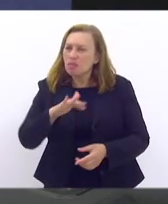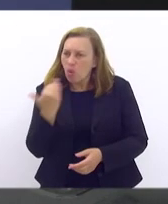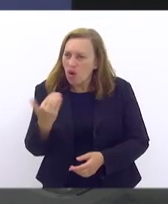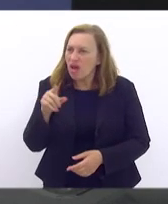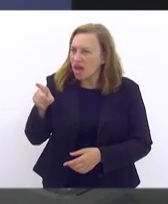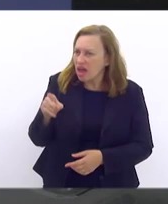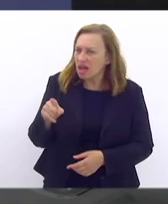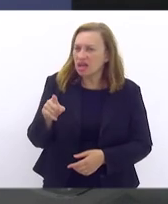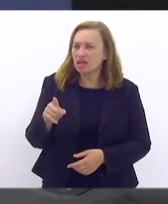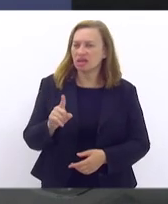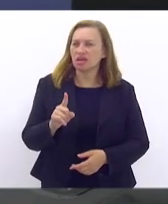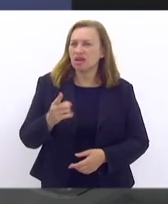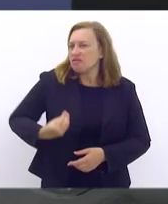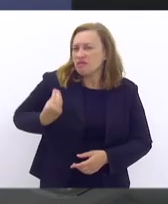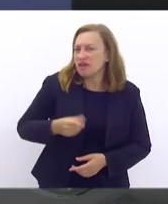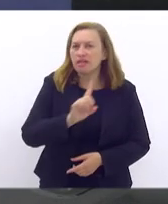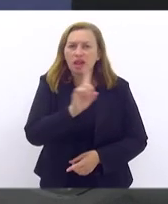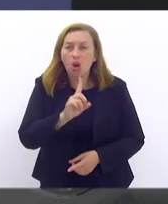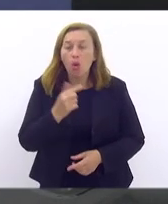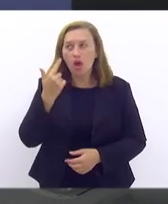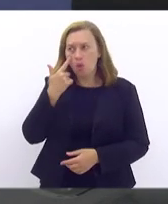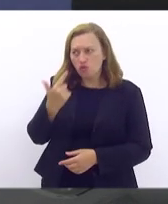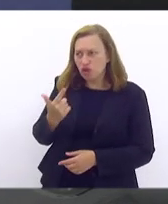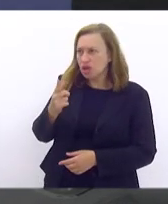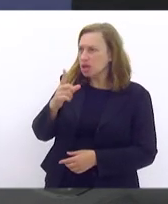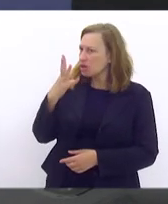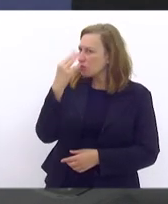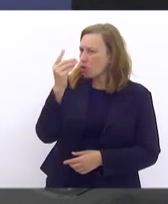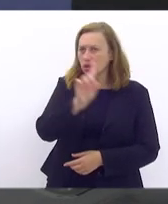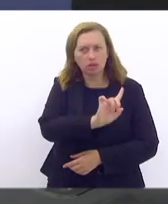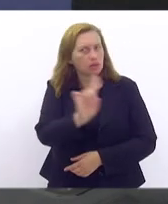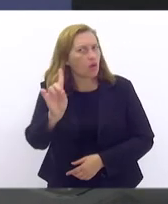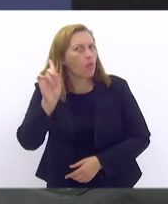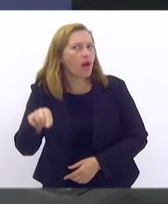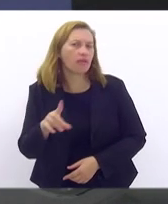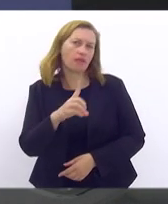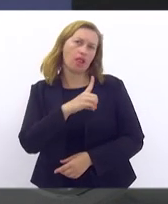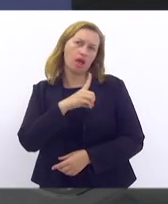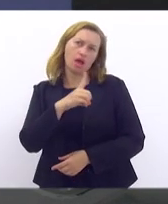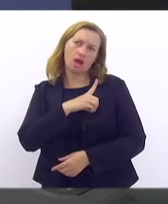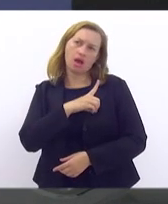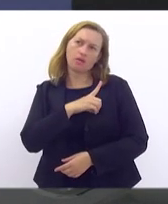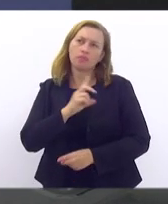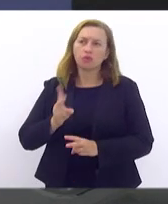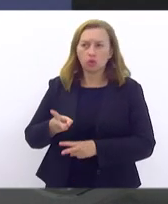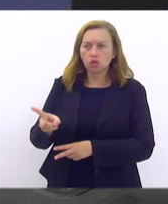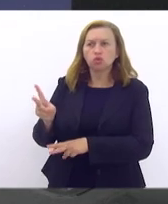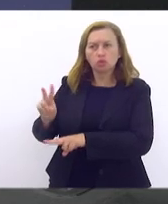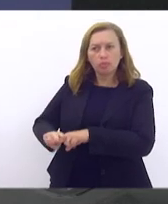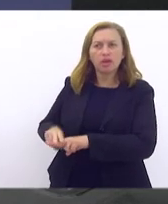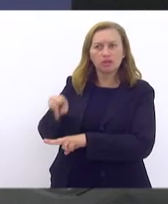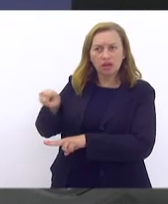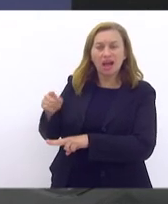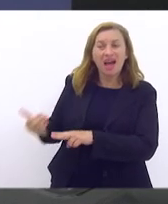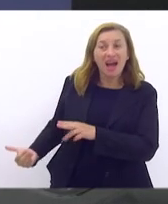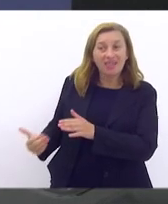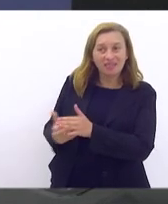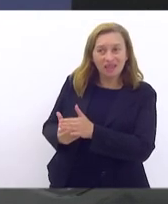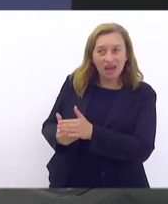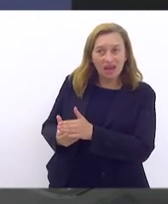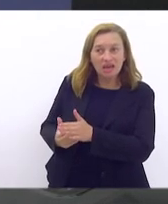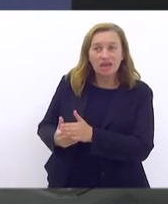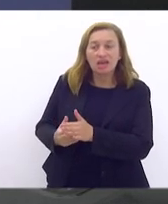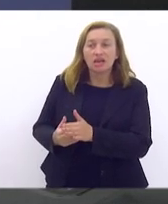eu vi que não era ele. E eu falei com o delegado, falei, olha, por favor, mantenha ele preso até o laudo